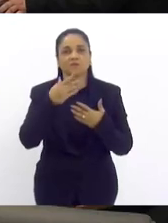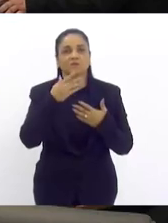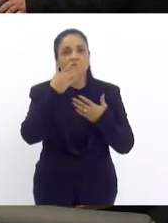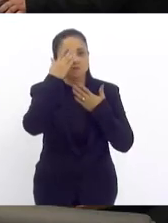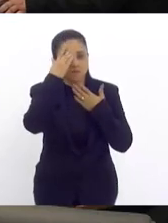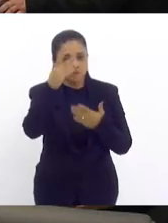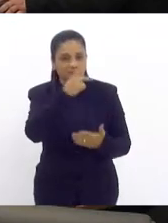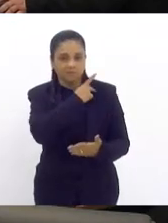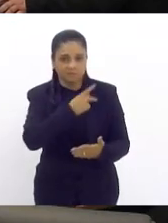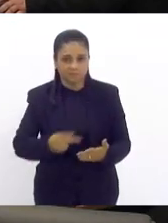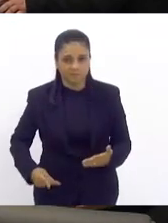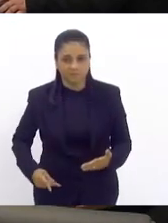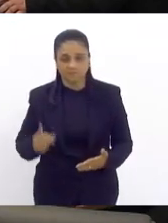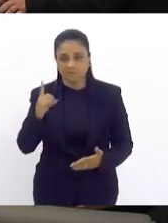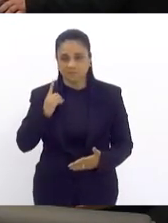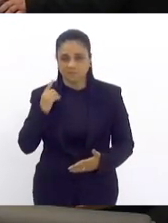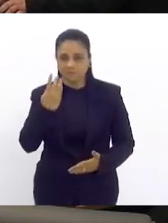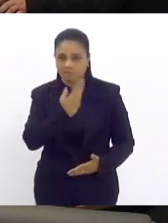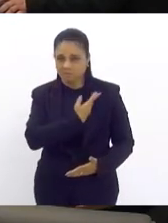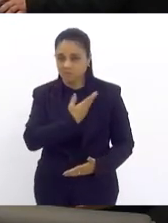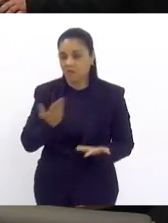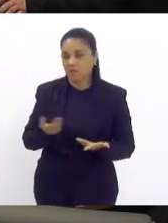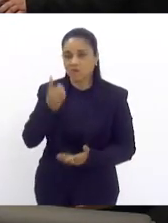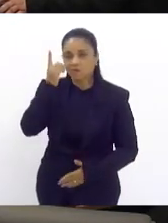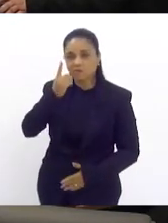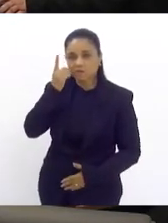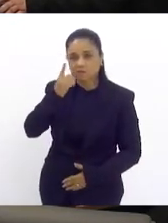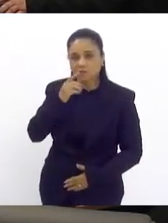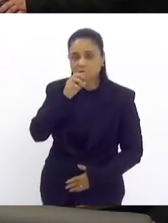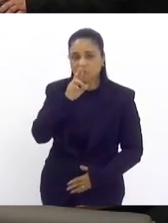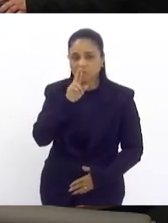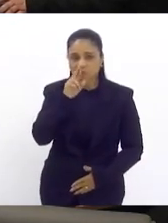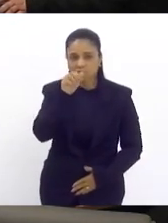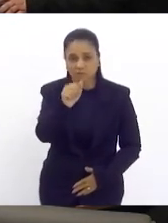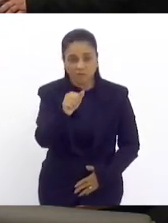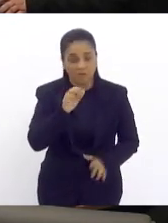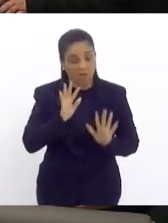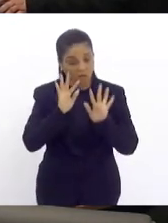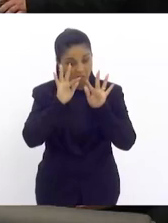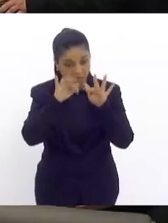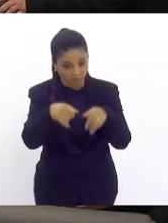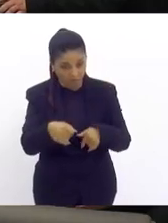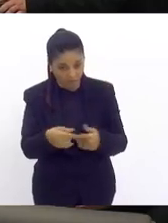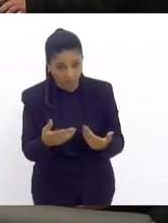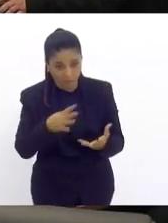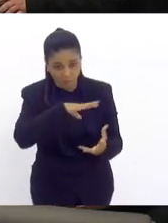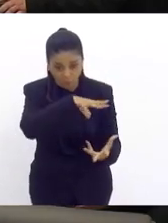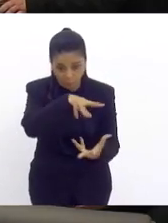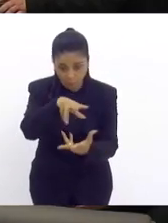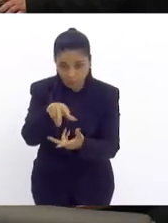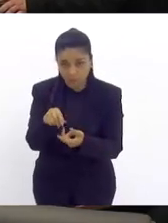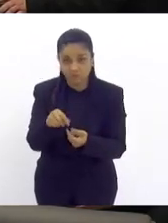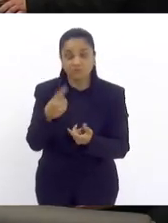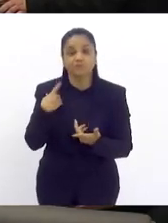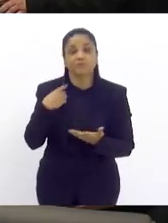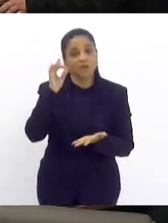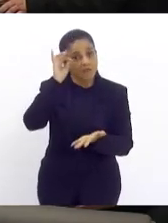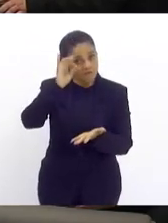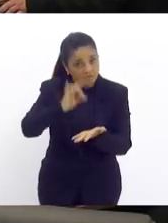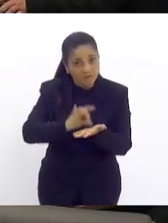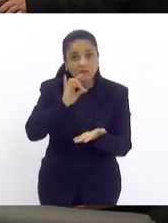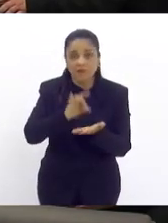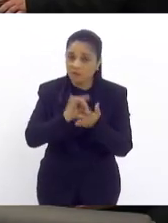Dani Deputado Rodrigo Amorim senhor presidente é o fim dos tempos Presidente É de fato